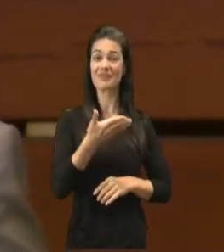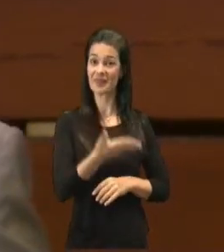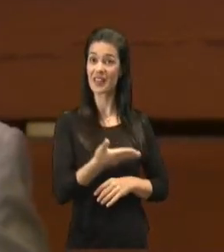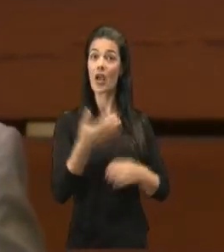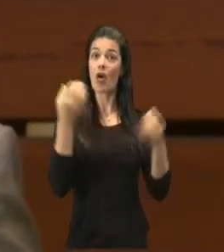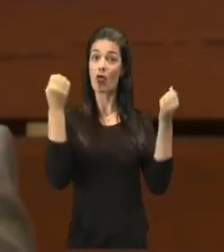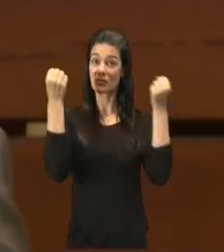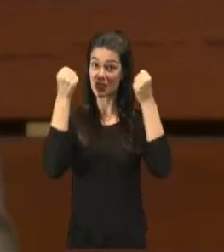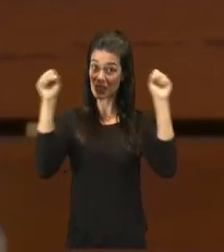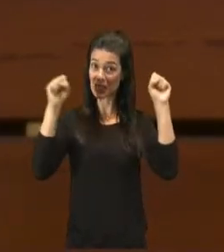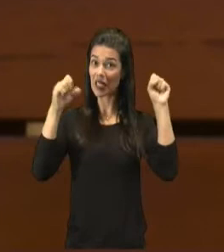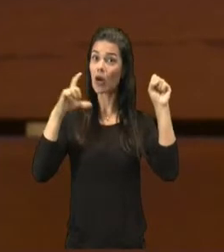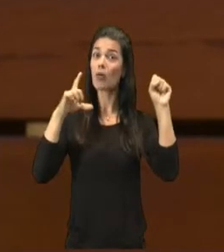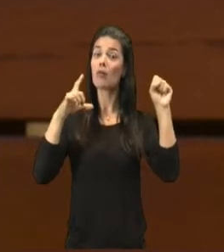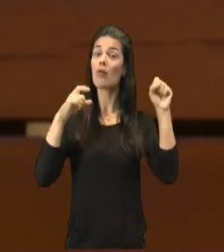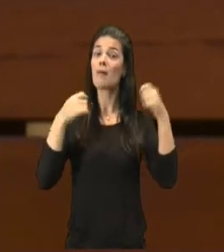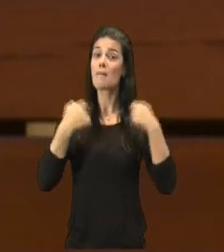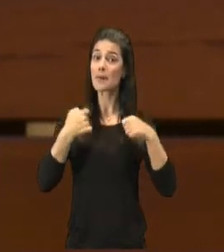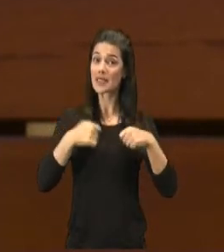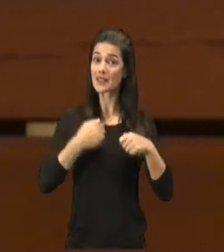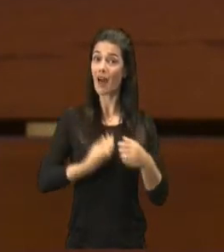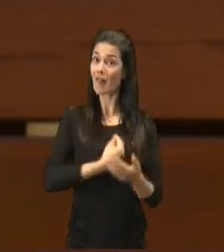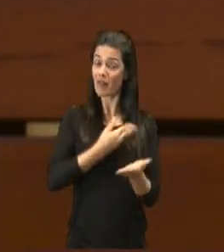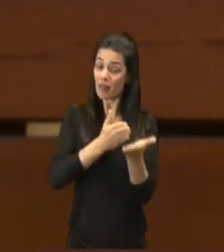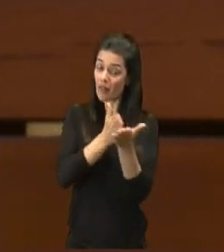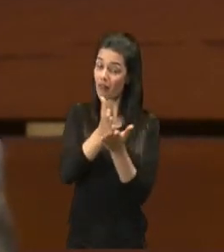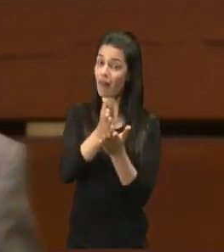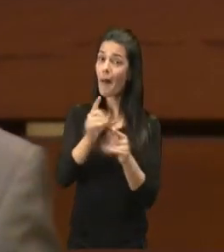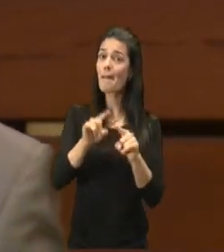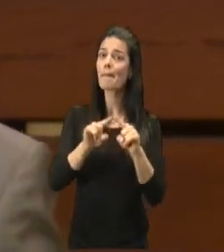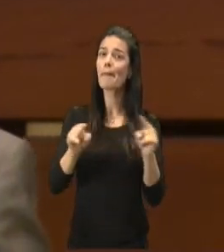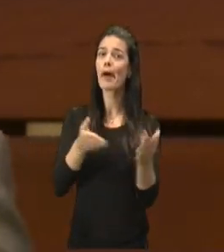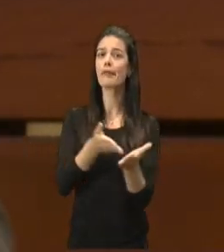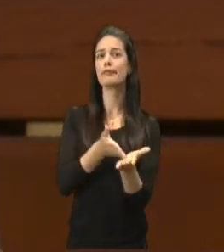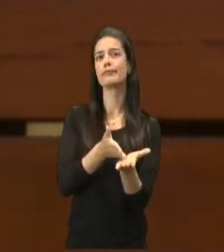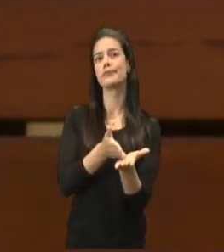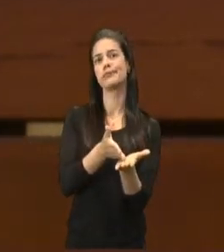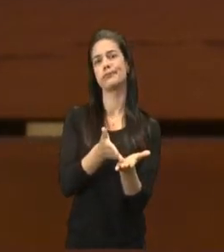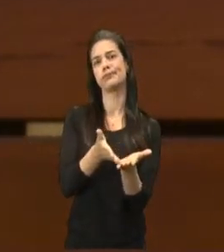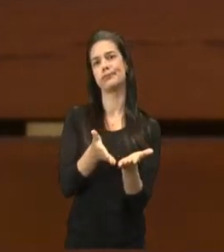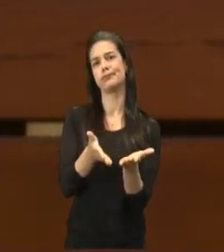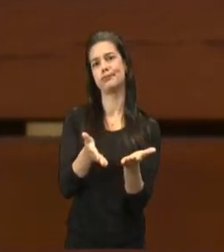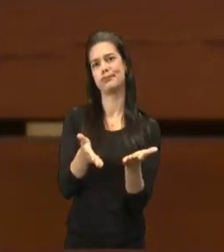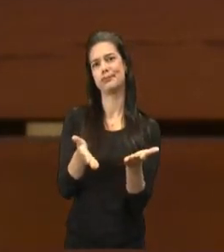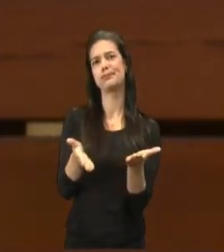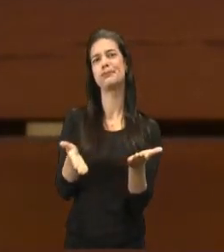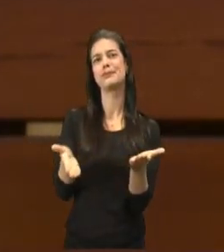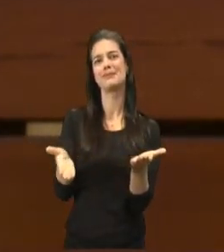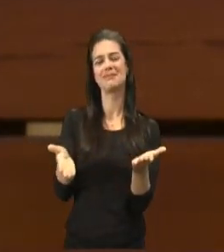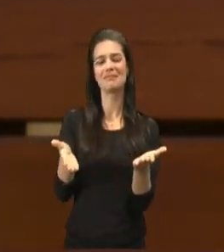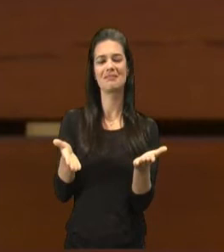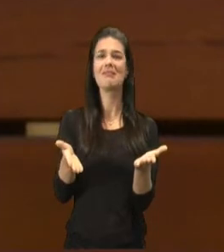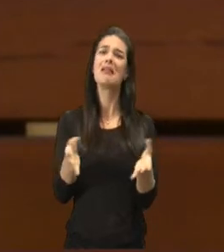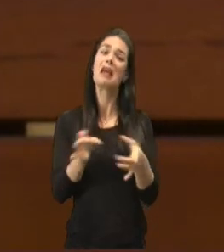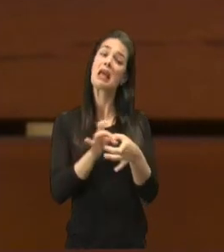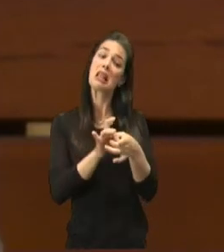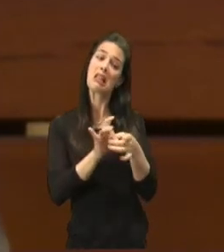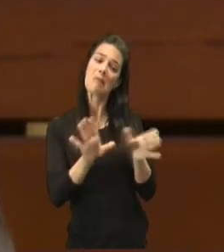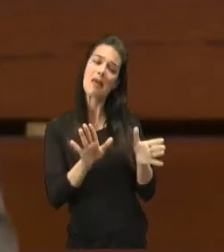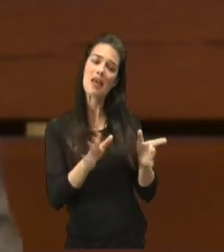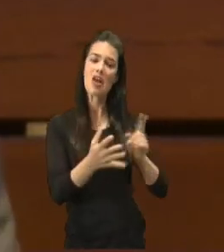Sansão. Nós encontramos o seu exemplo, um exemplo de alguém que começou a permitir que